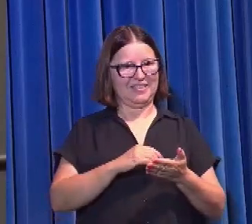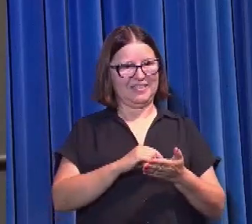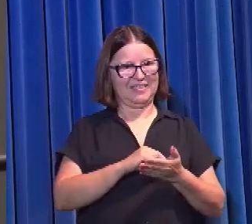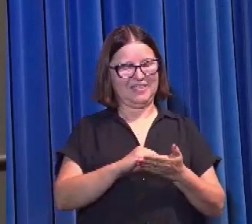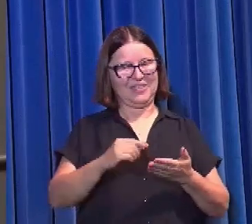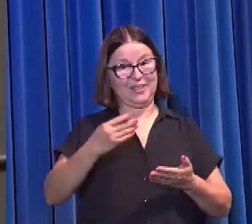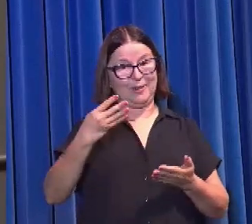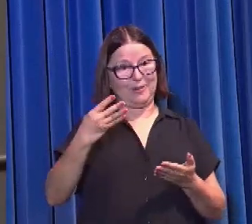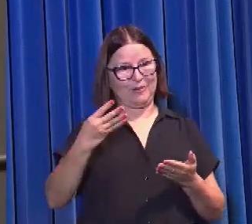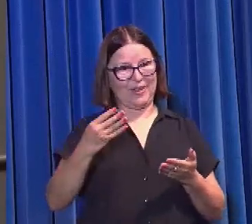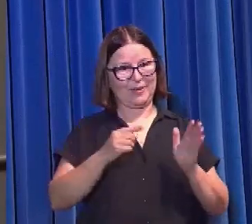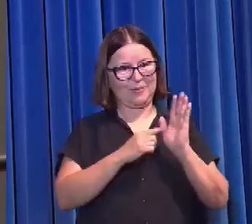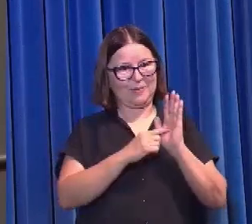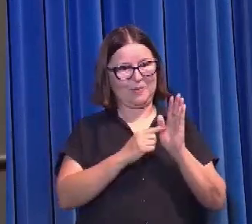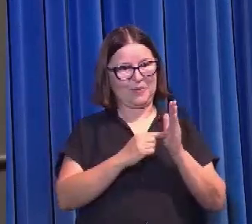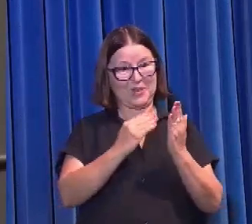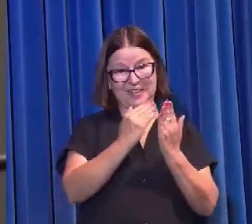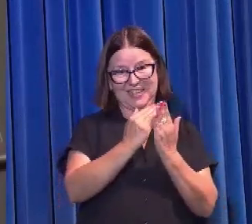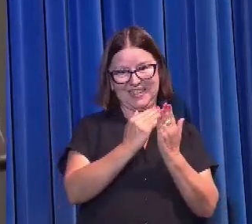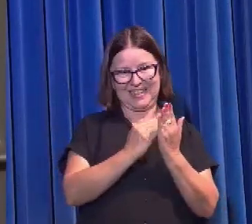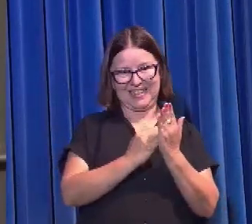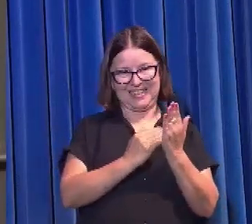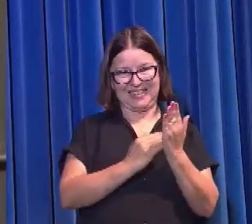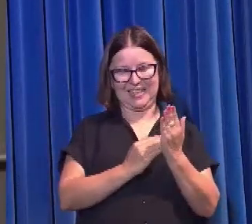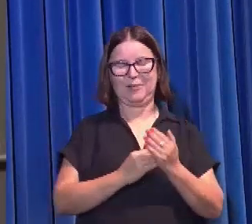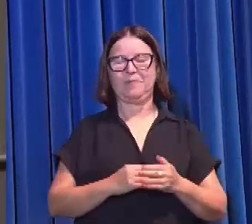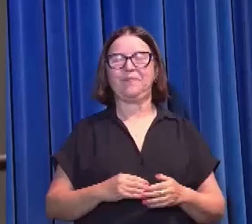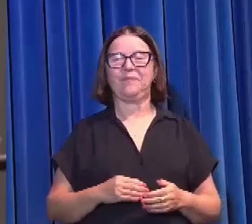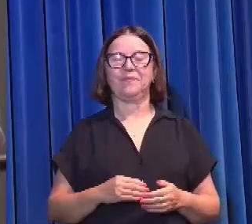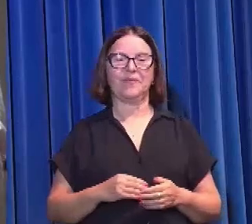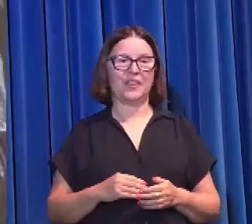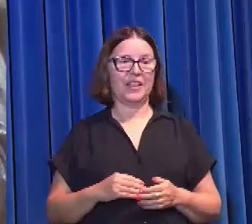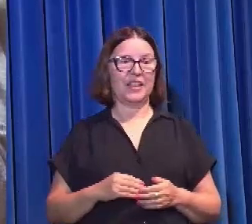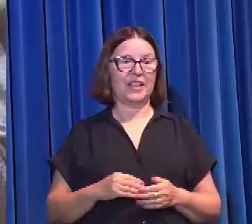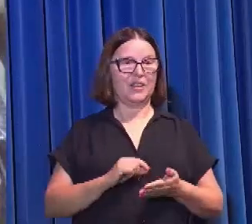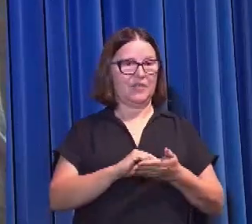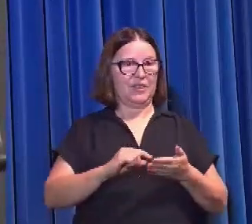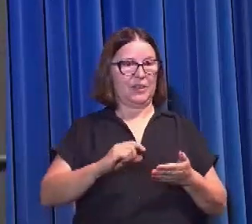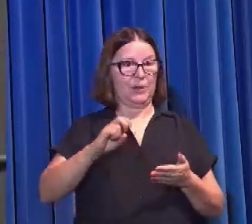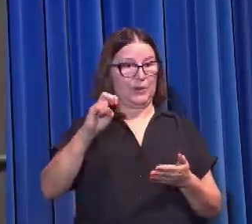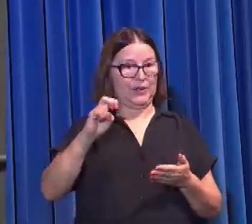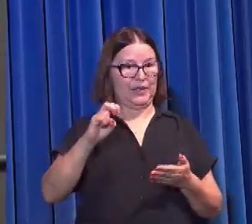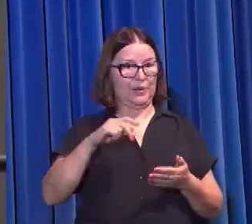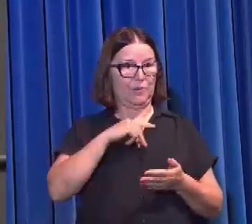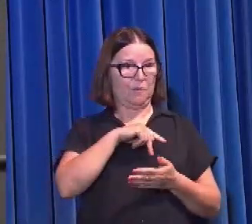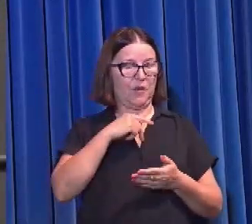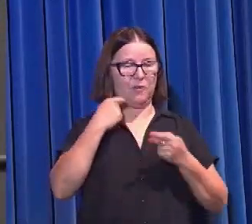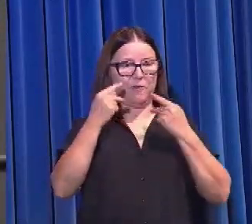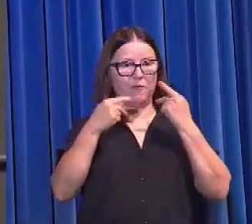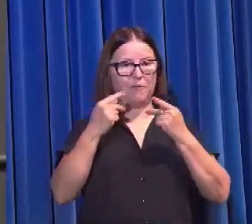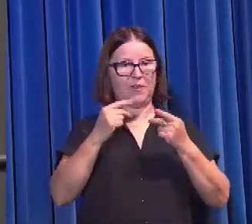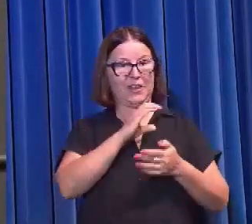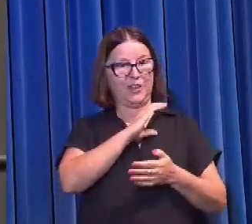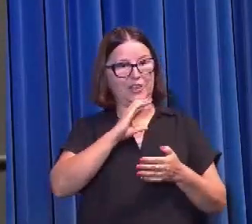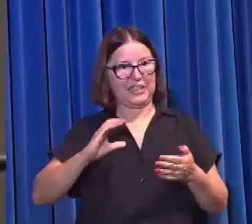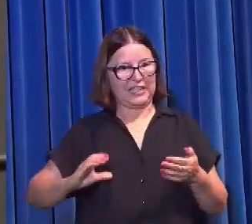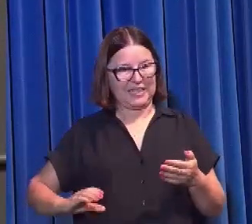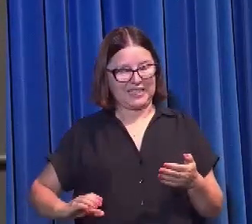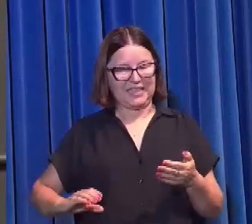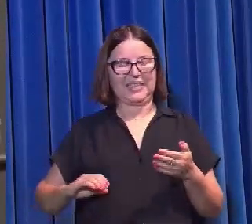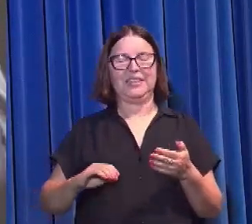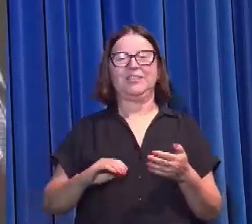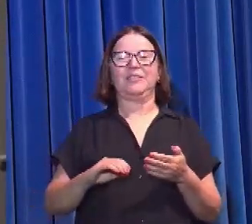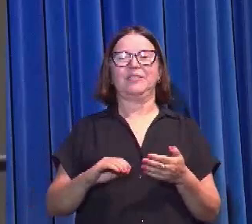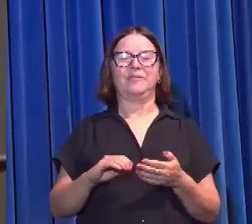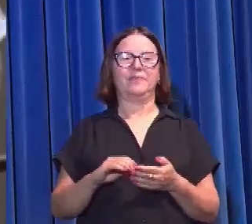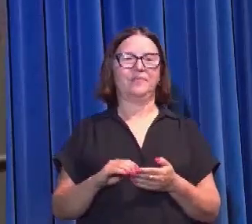une. Você vai ver, no 4 aqui ele citou o Espírito Santo, no 5 ele vai citar Cristo, e no 6 ele vai citar o Pai. Ele já dá como modelo a Trindade,